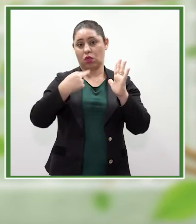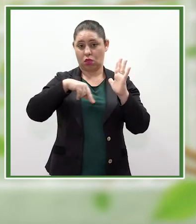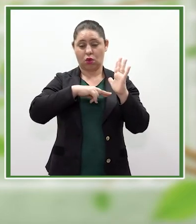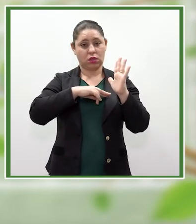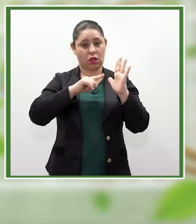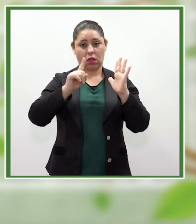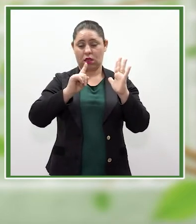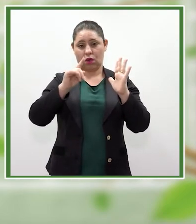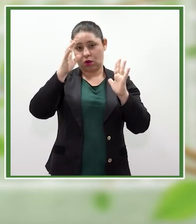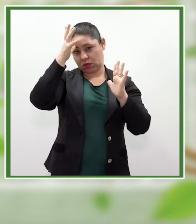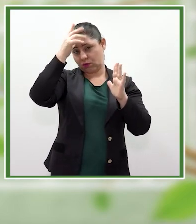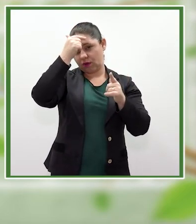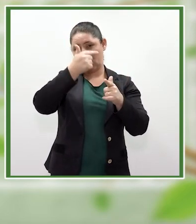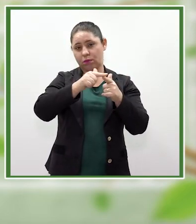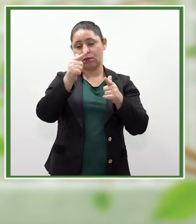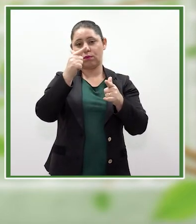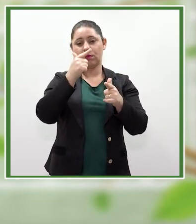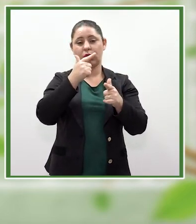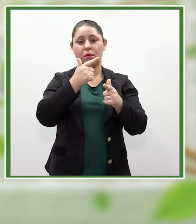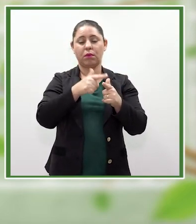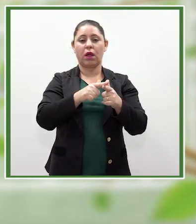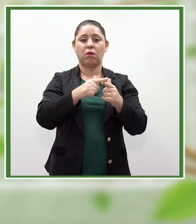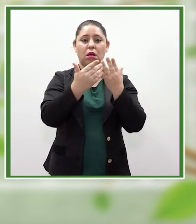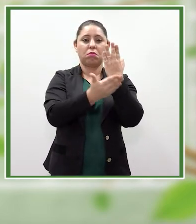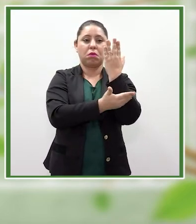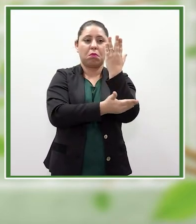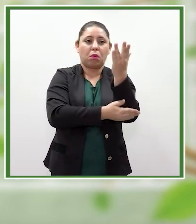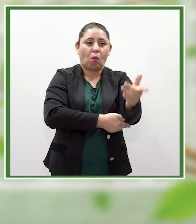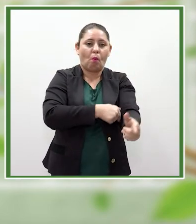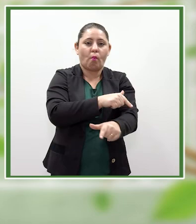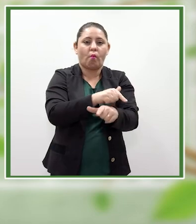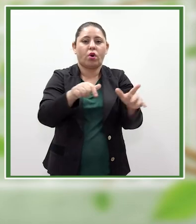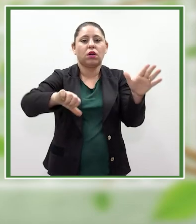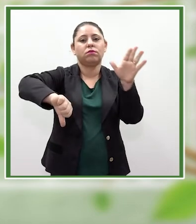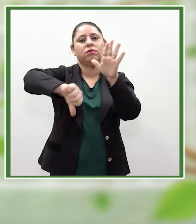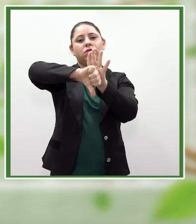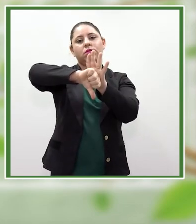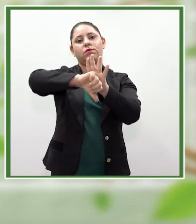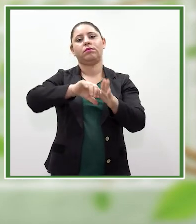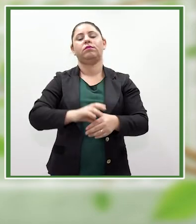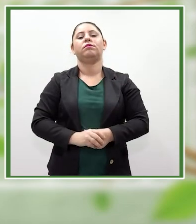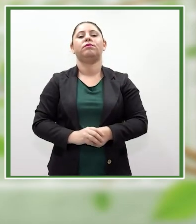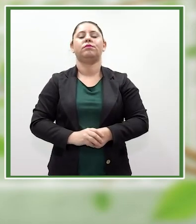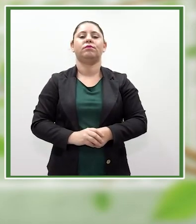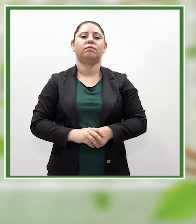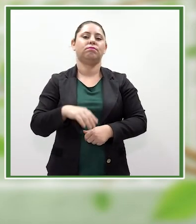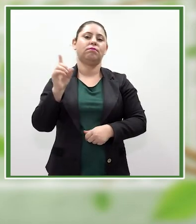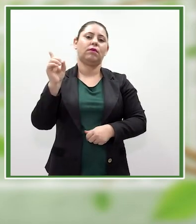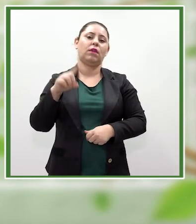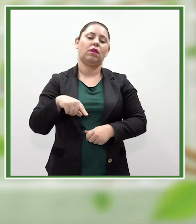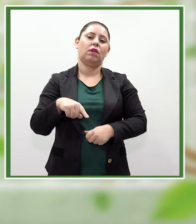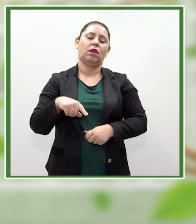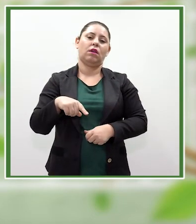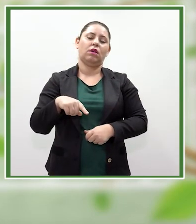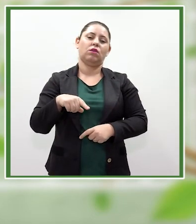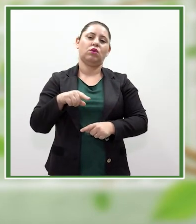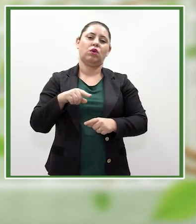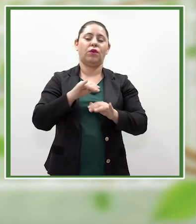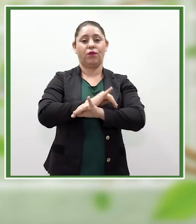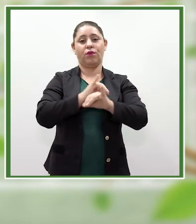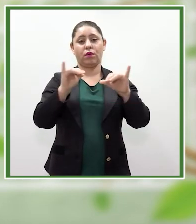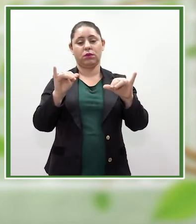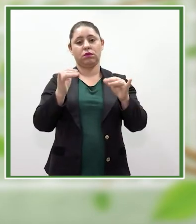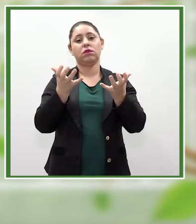Infelizmente, eles não serão suficientes, né? Se nós não resolvermos o problema com o desmatamento ilegal.